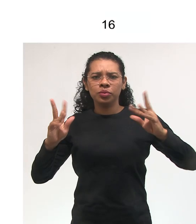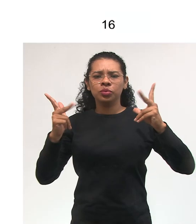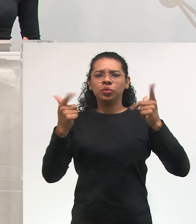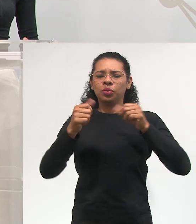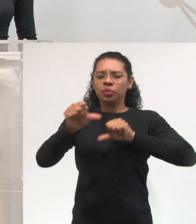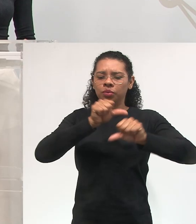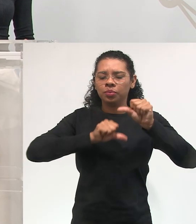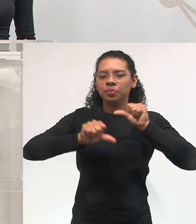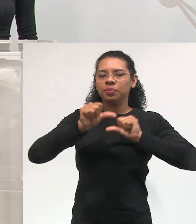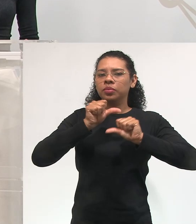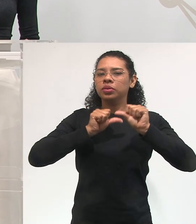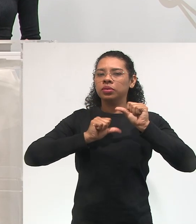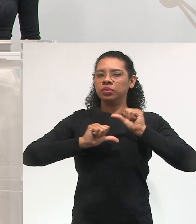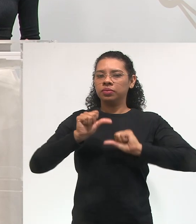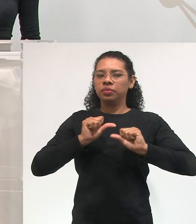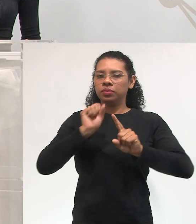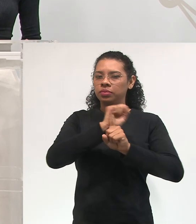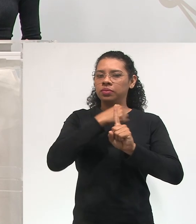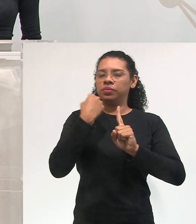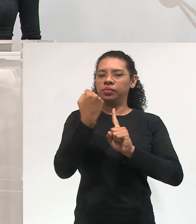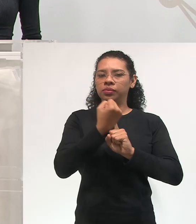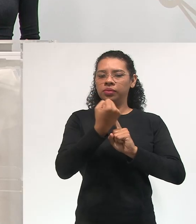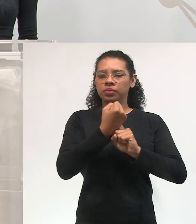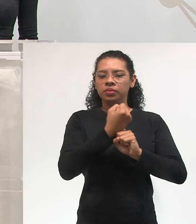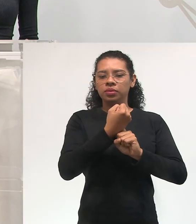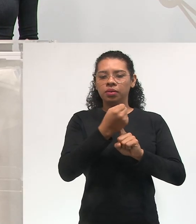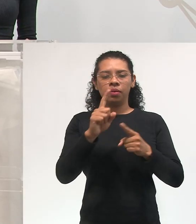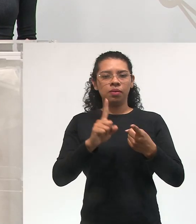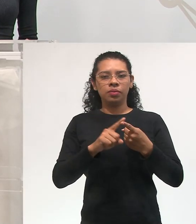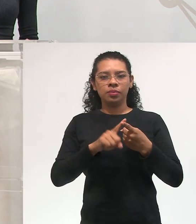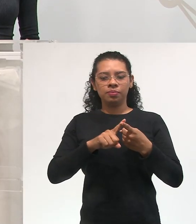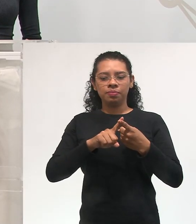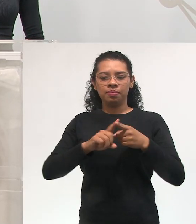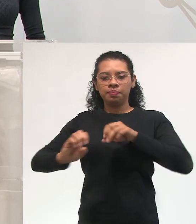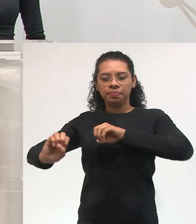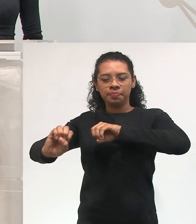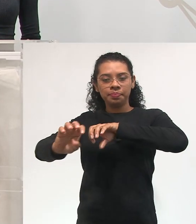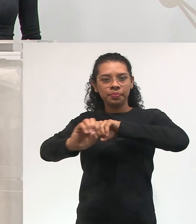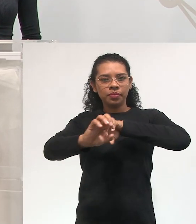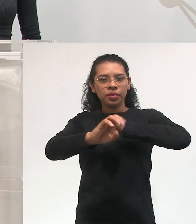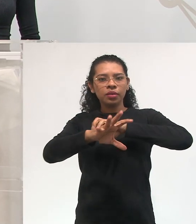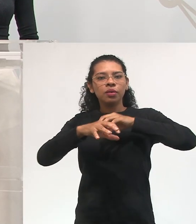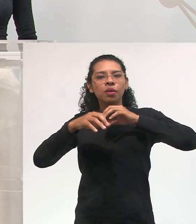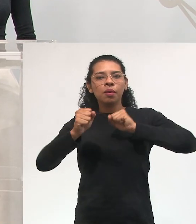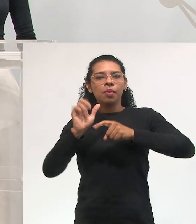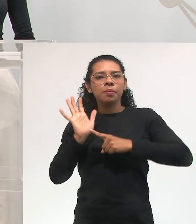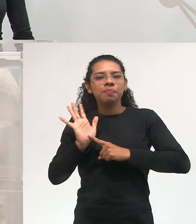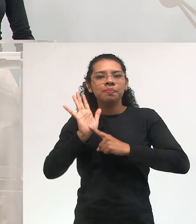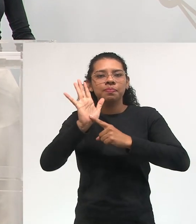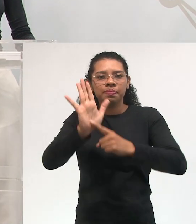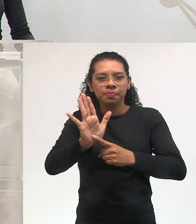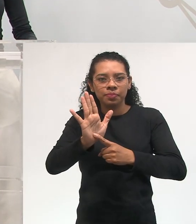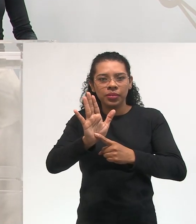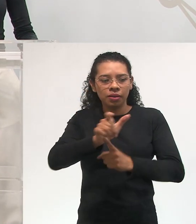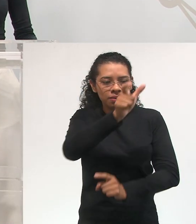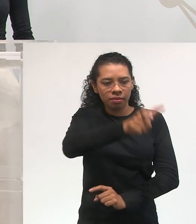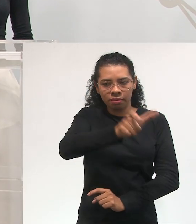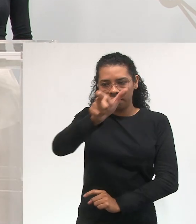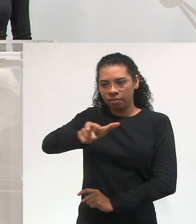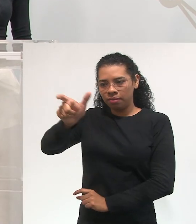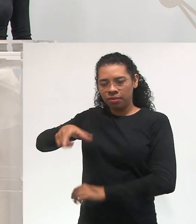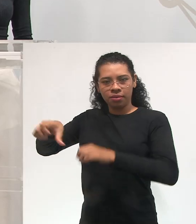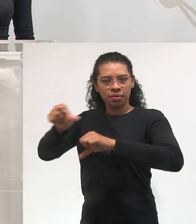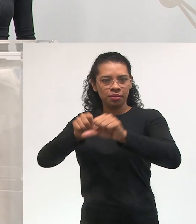né, para essa transformação social, aquela educação que é capaz de promover a mudança